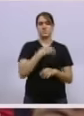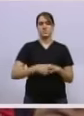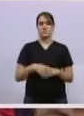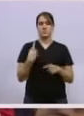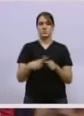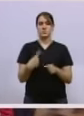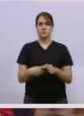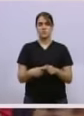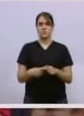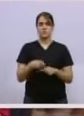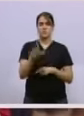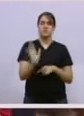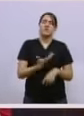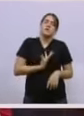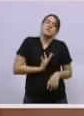porque ele já machucou demais.